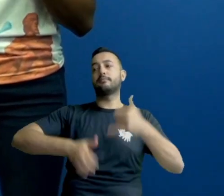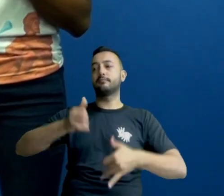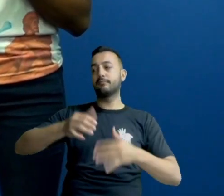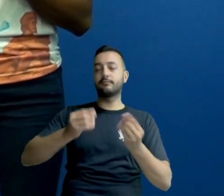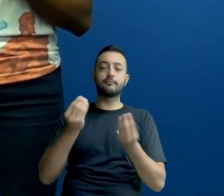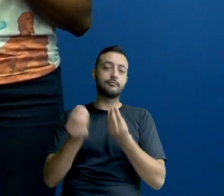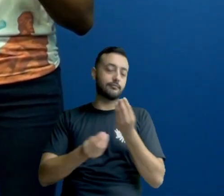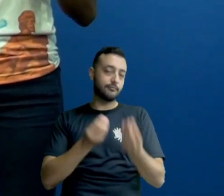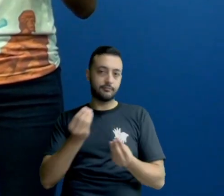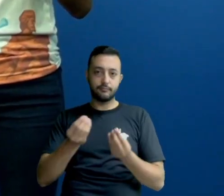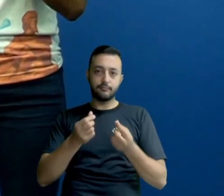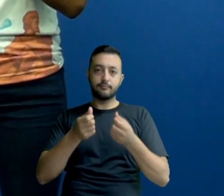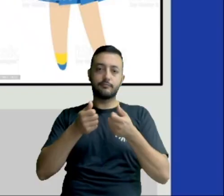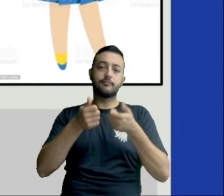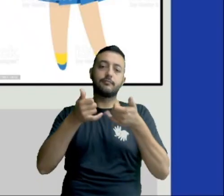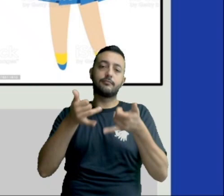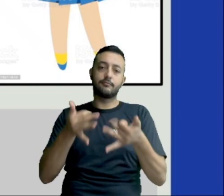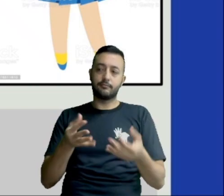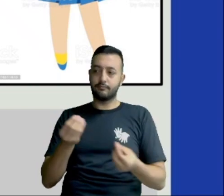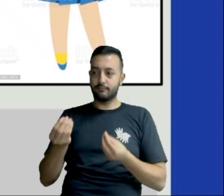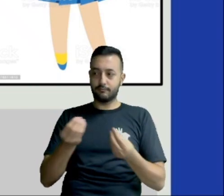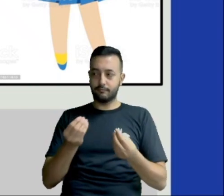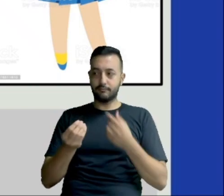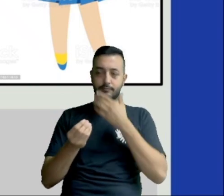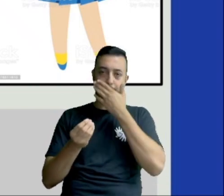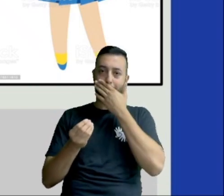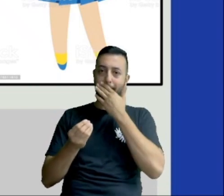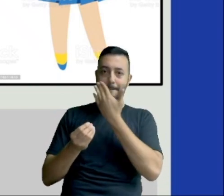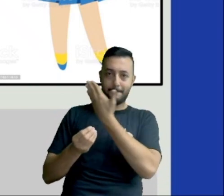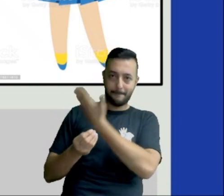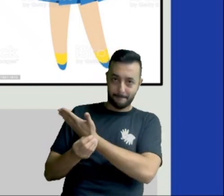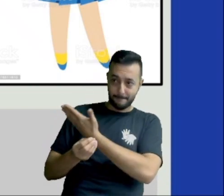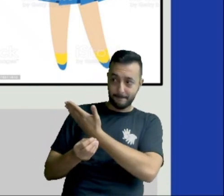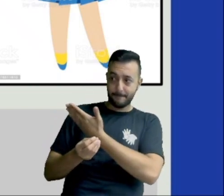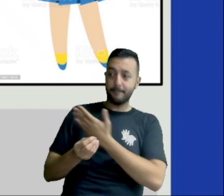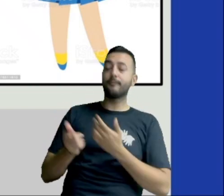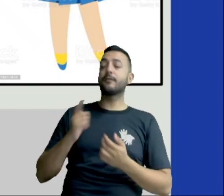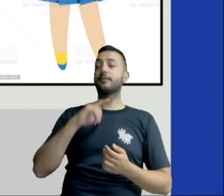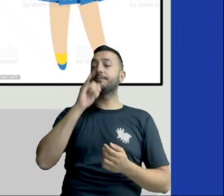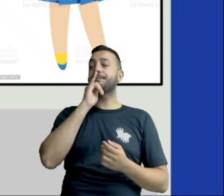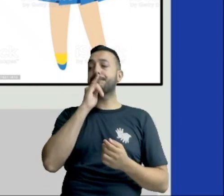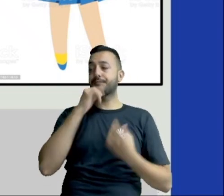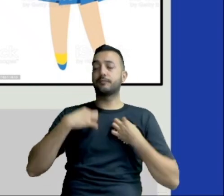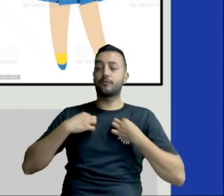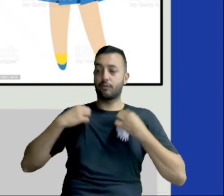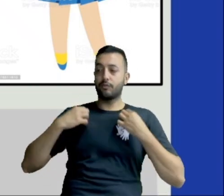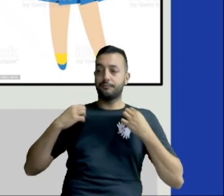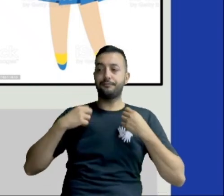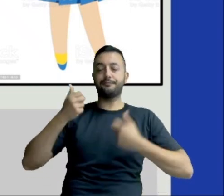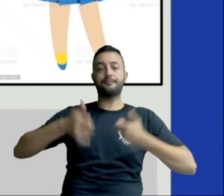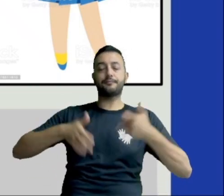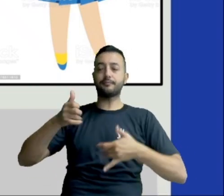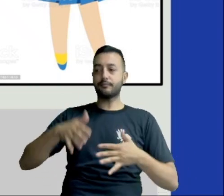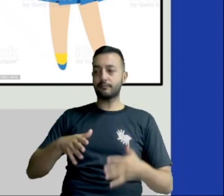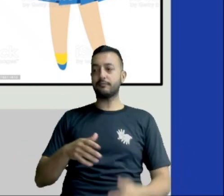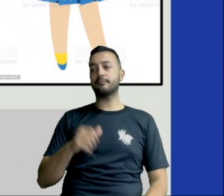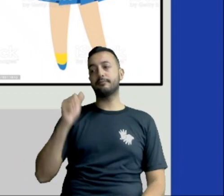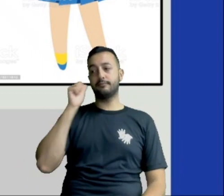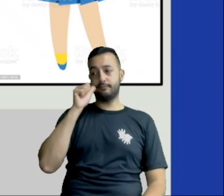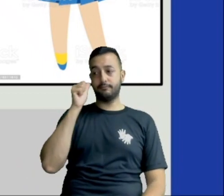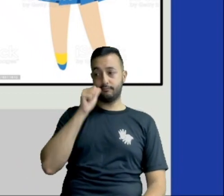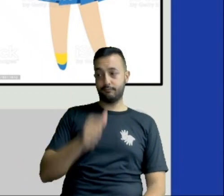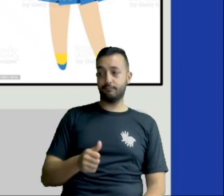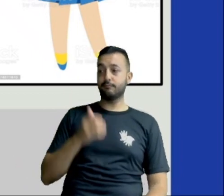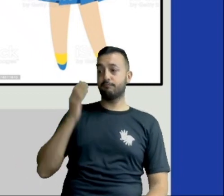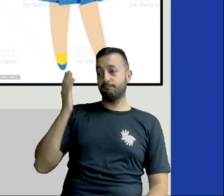pouquinho. Como é que a gente faz a descrição? Fica ligadinho nesse quadro aí. O exemplo da descrição de roupas é o seguinte. She wears